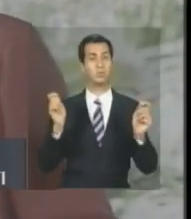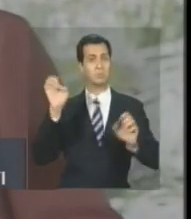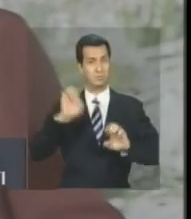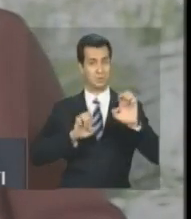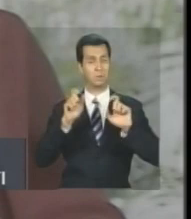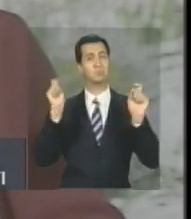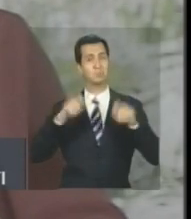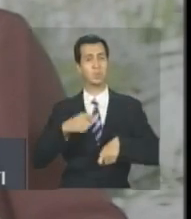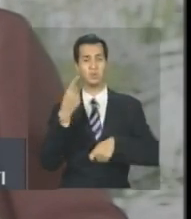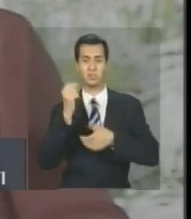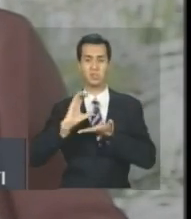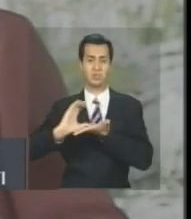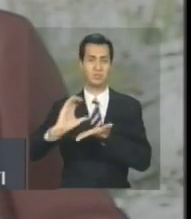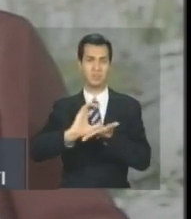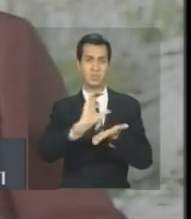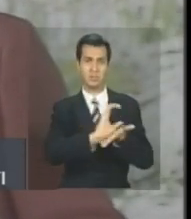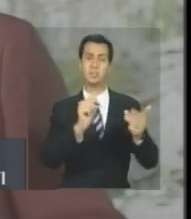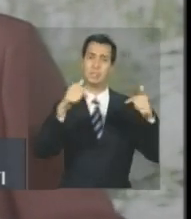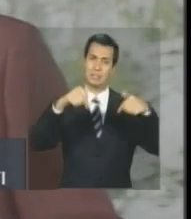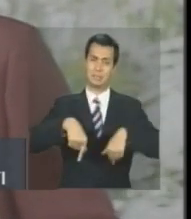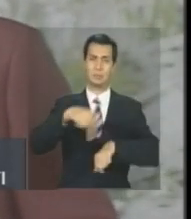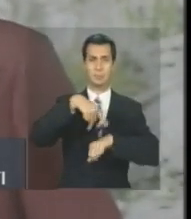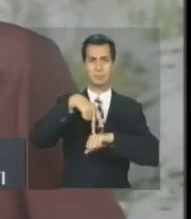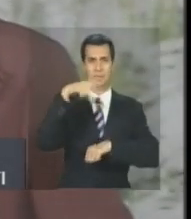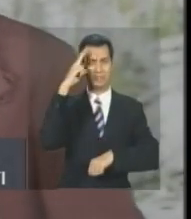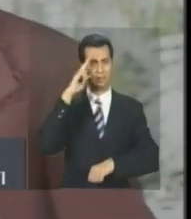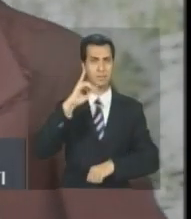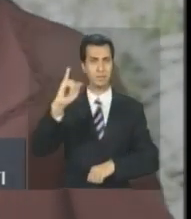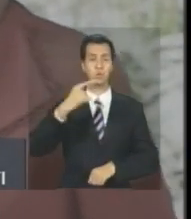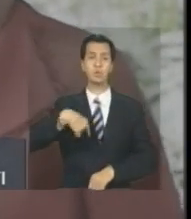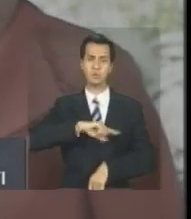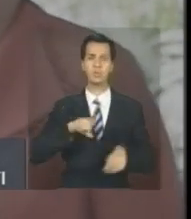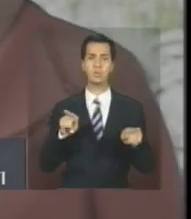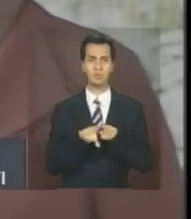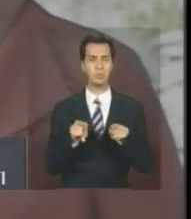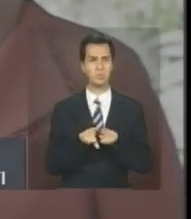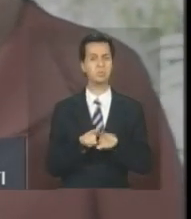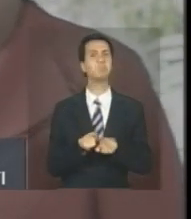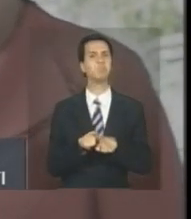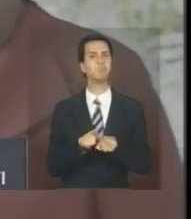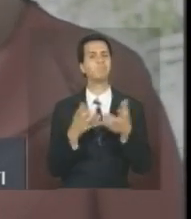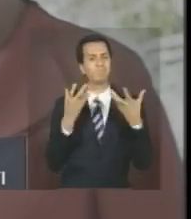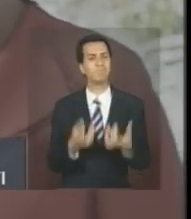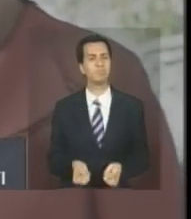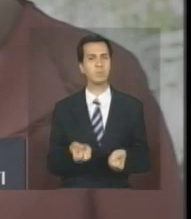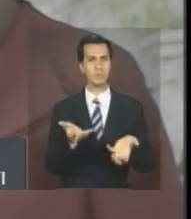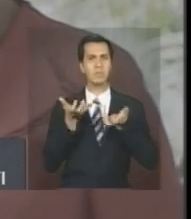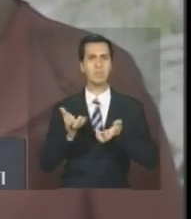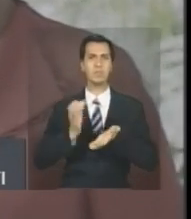dispusemos. Nous sommes aussi mis à la disposition. À investir